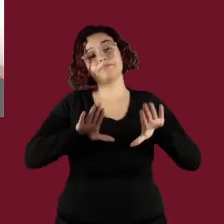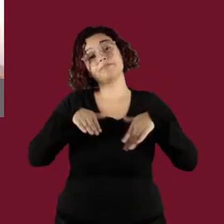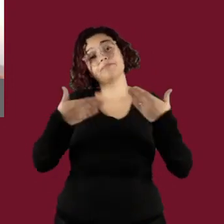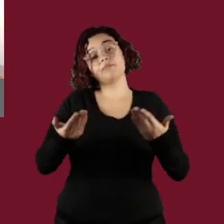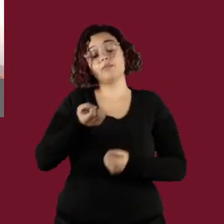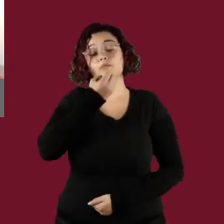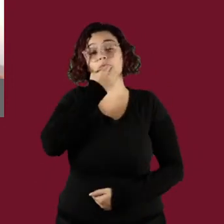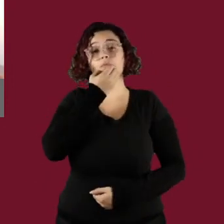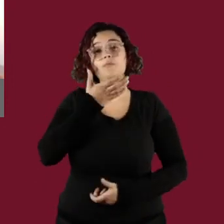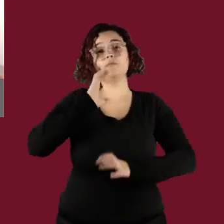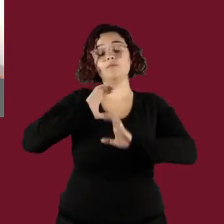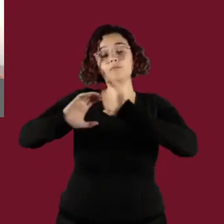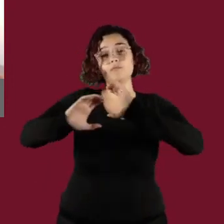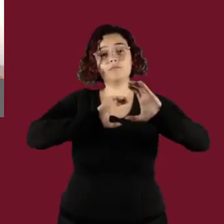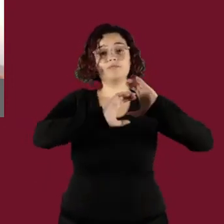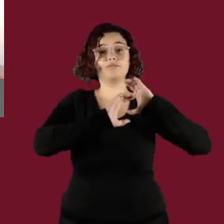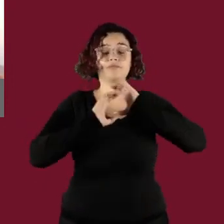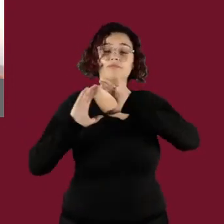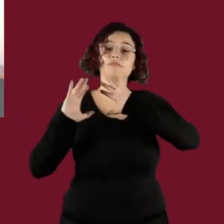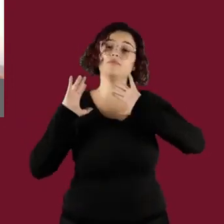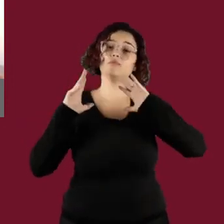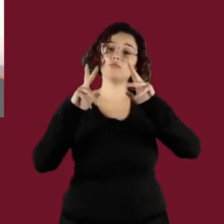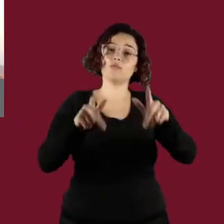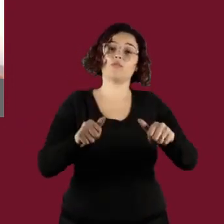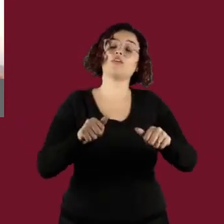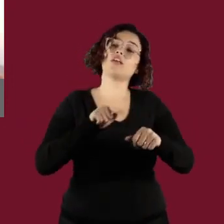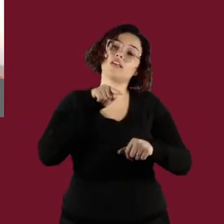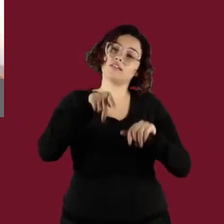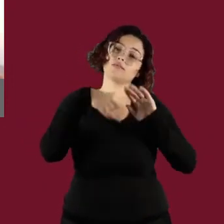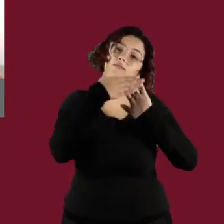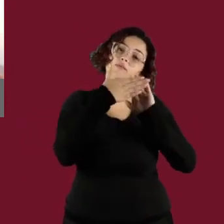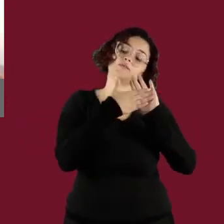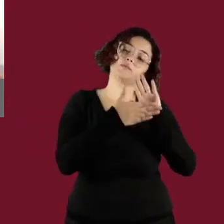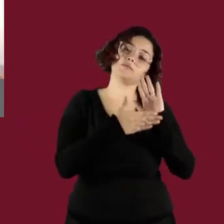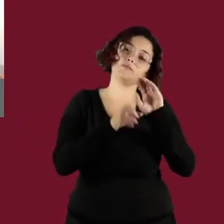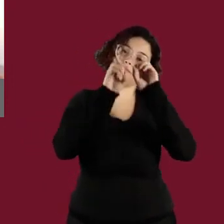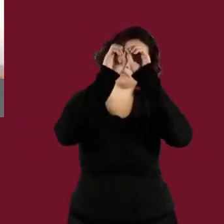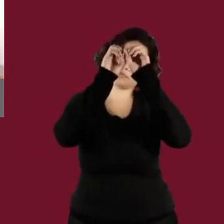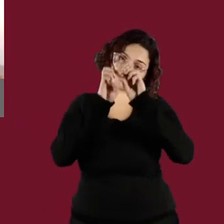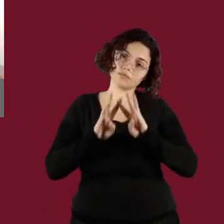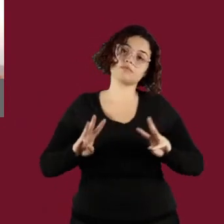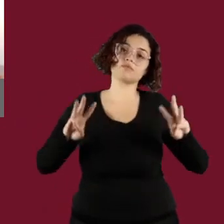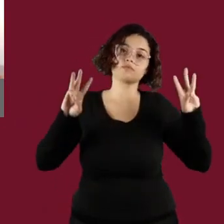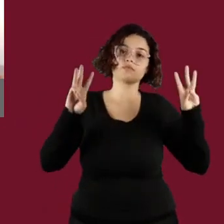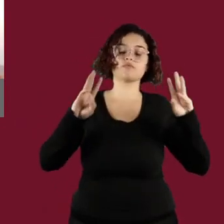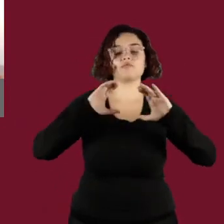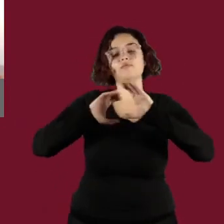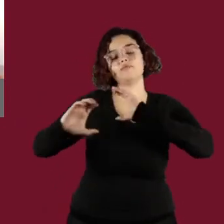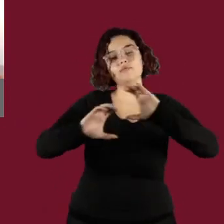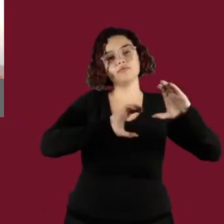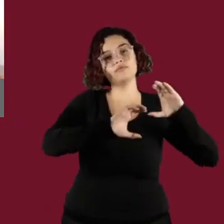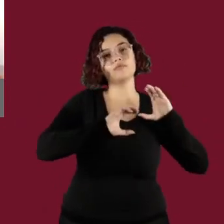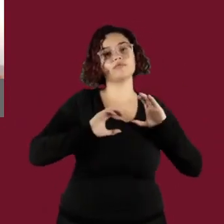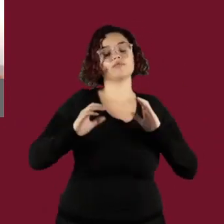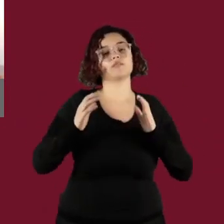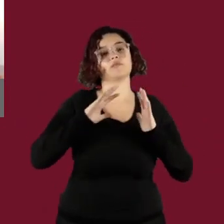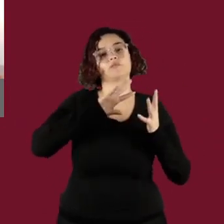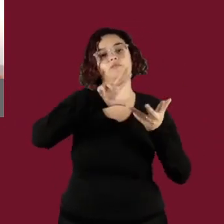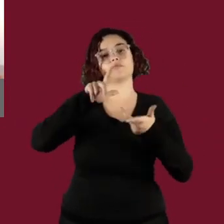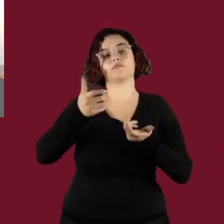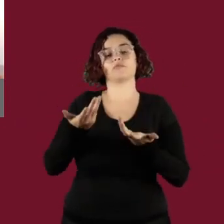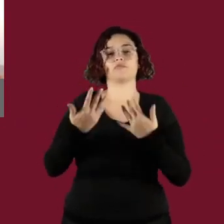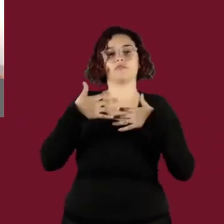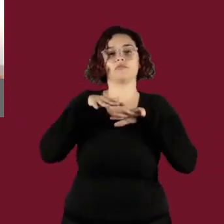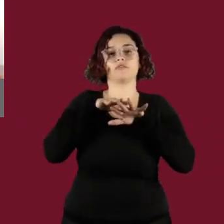ter esse canal de comunicação com todos, porque esse é o propósito das Nações Unidas, comunicar para a gente construir um mundo mais inclusivo, um mundo